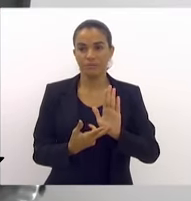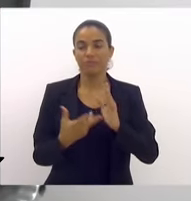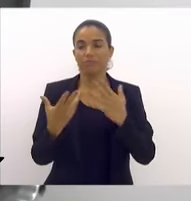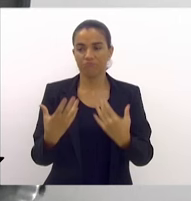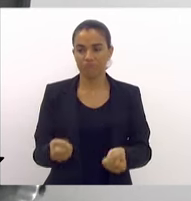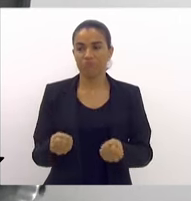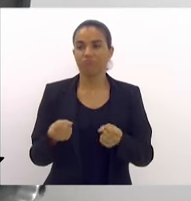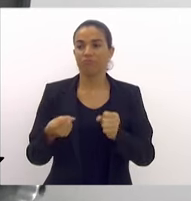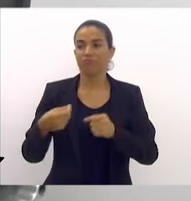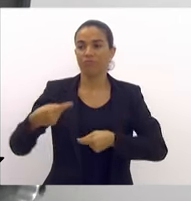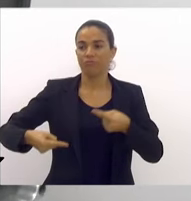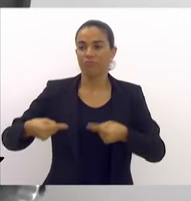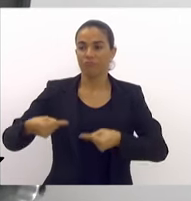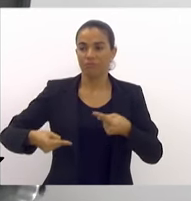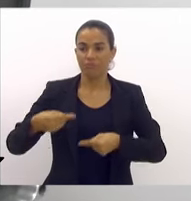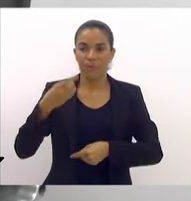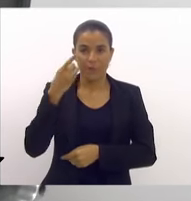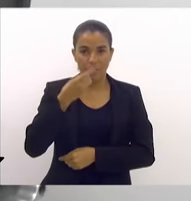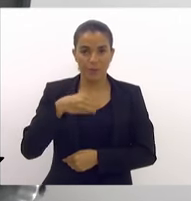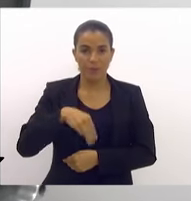em discussão e passar a palavra ao deputado Mink.